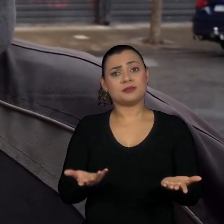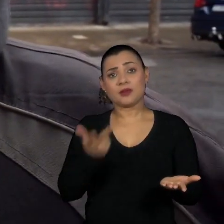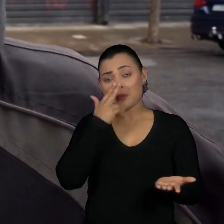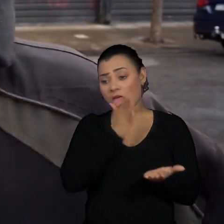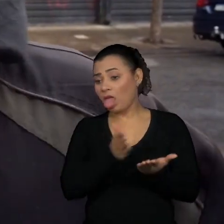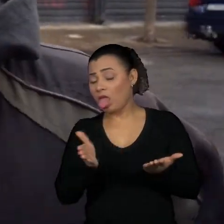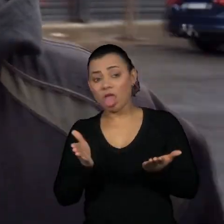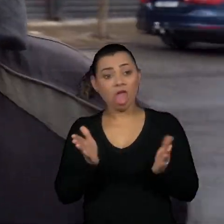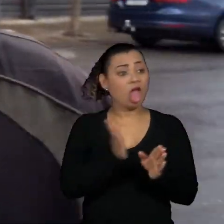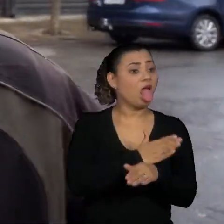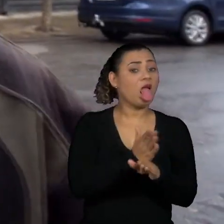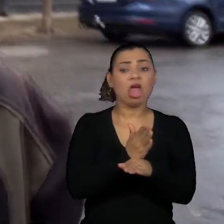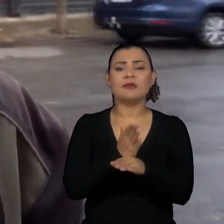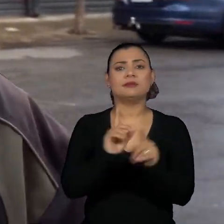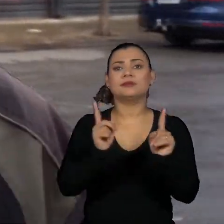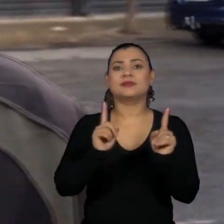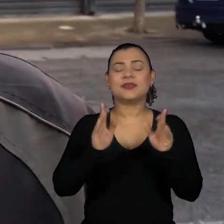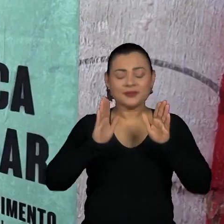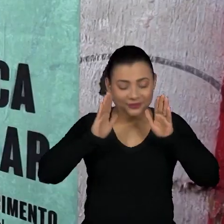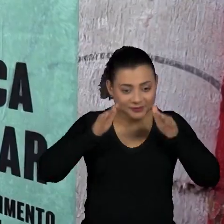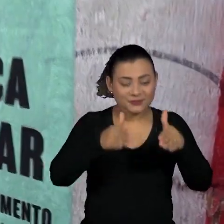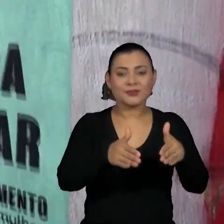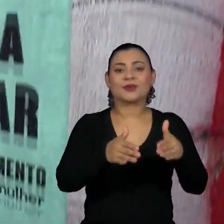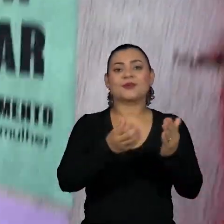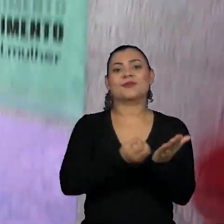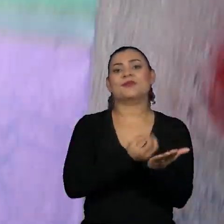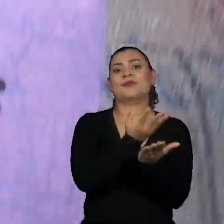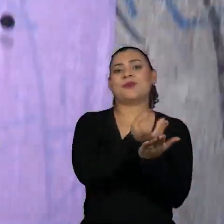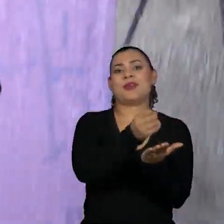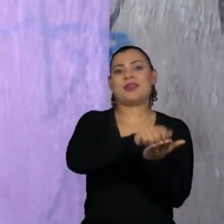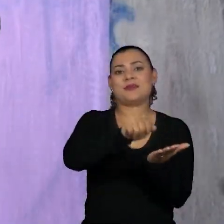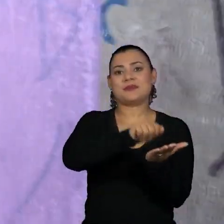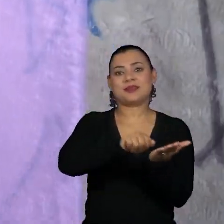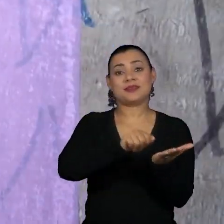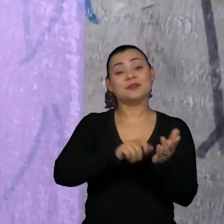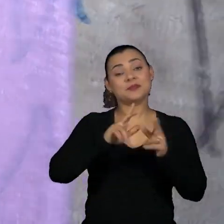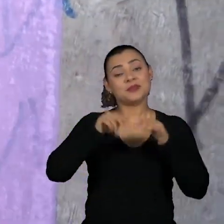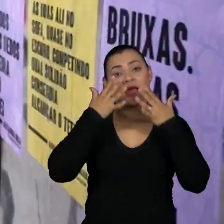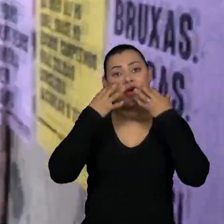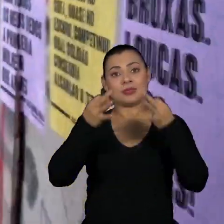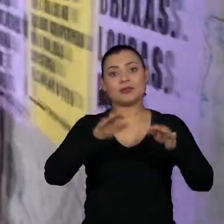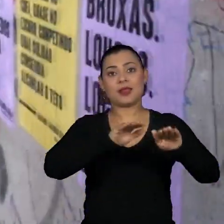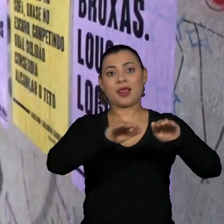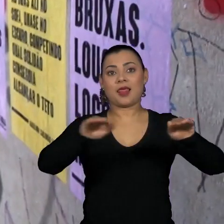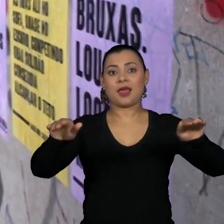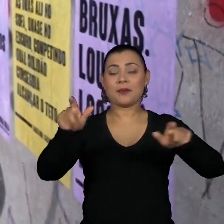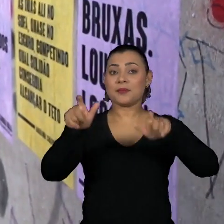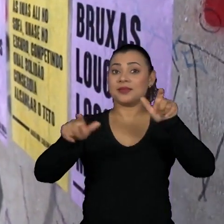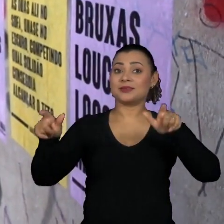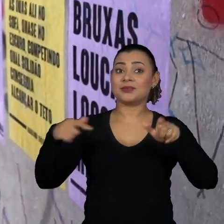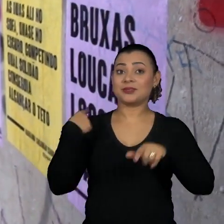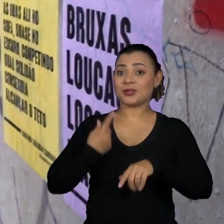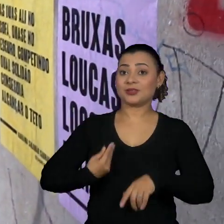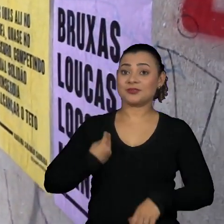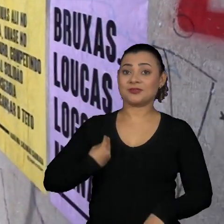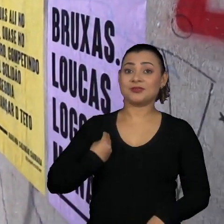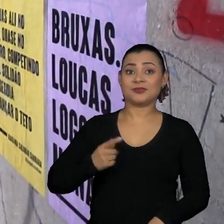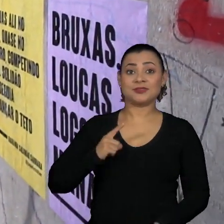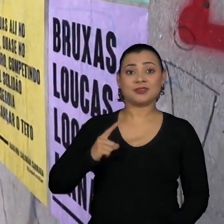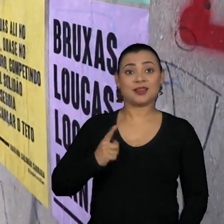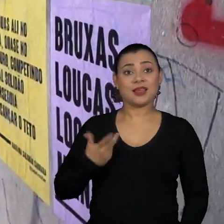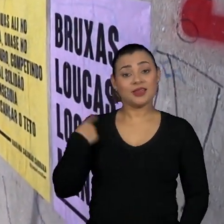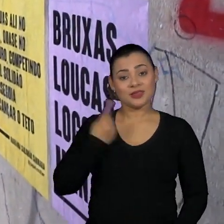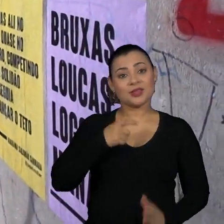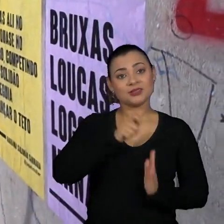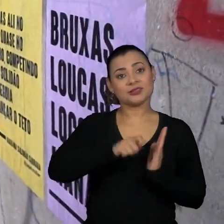vai para pensar e vai se conscientizar, né? Acho que é uma forma de chamar a atenção mesmo para que nós estamos vivos, que estamos